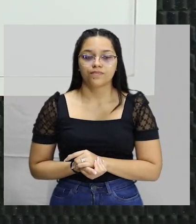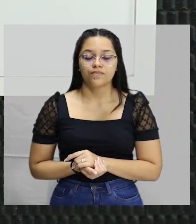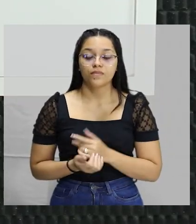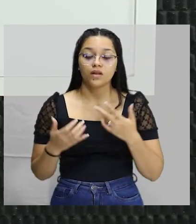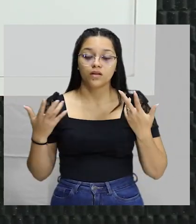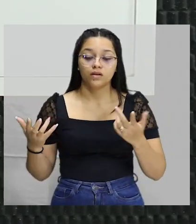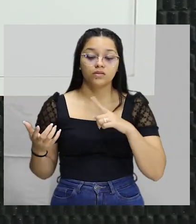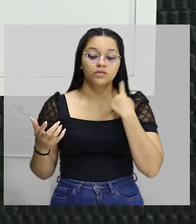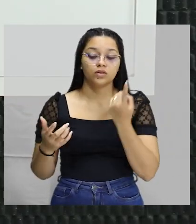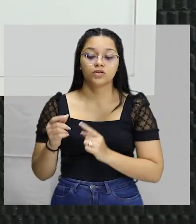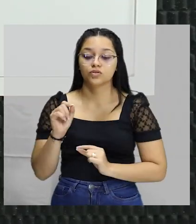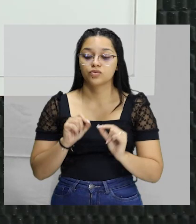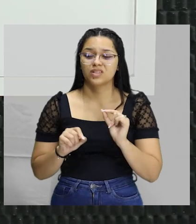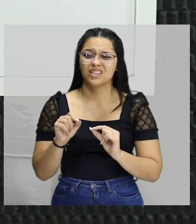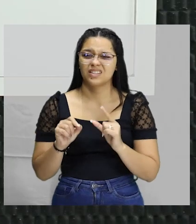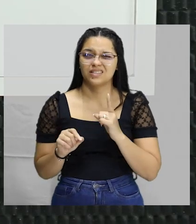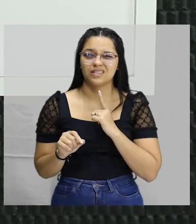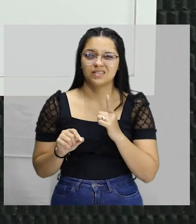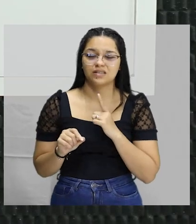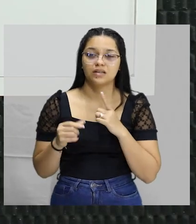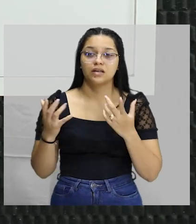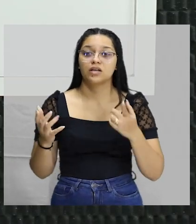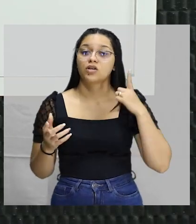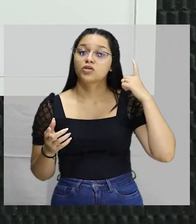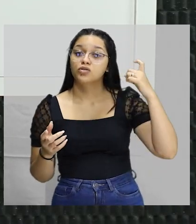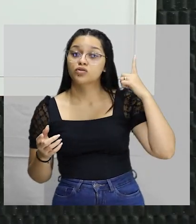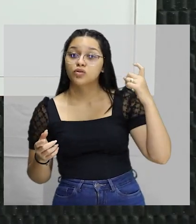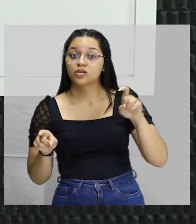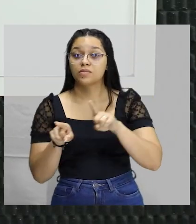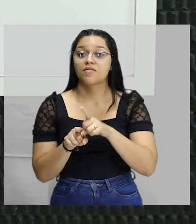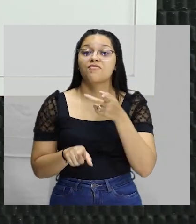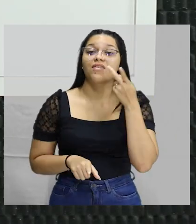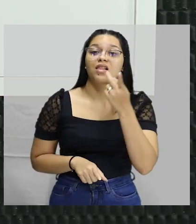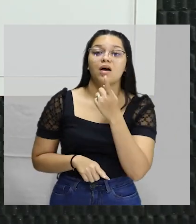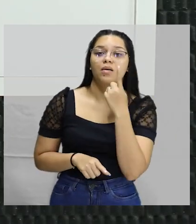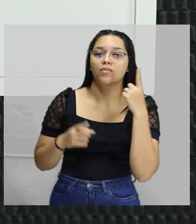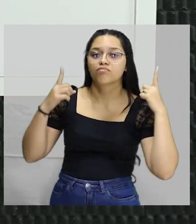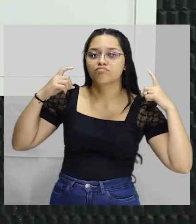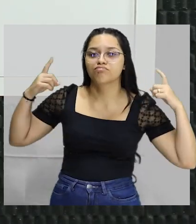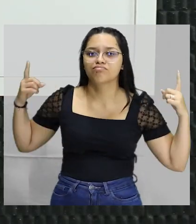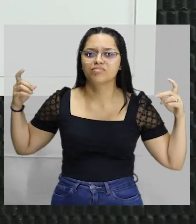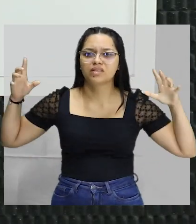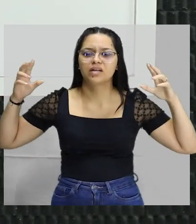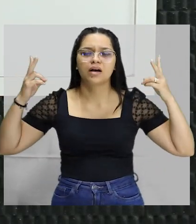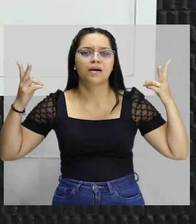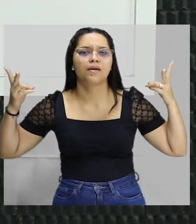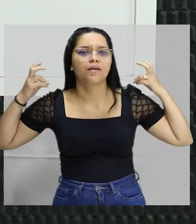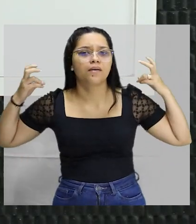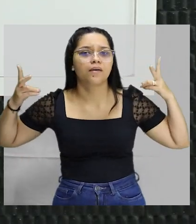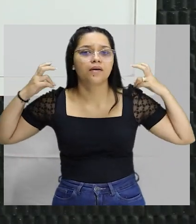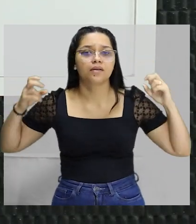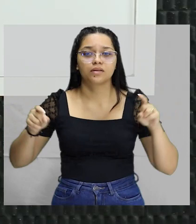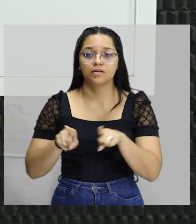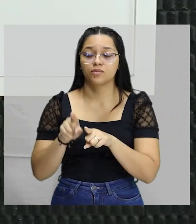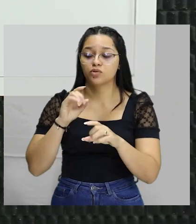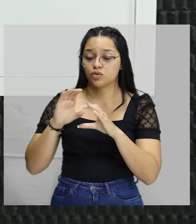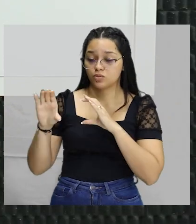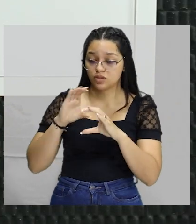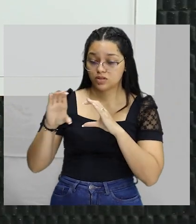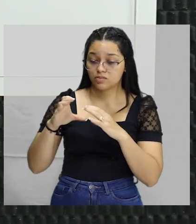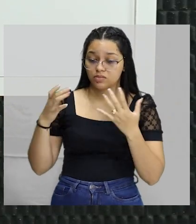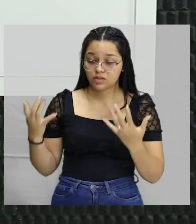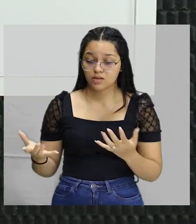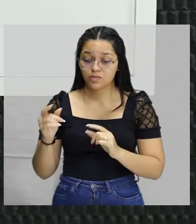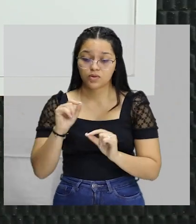nós emitimos sons e também nós recepcionamos sons, ok? Nós nos comunicamos, isso